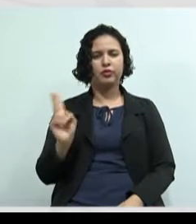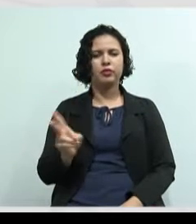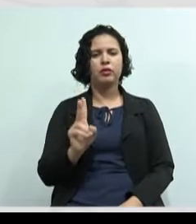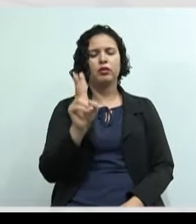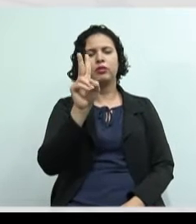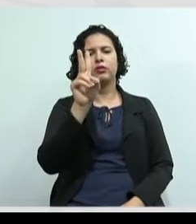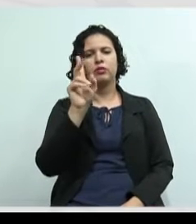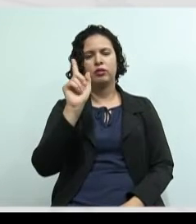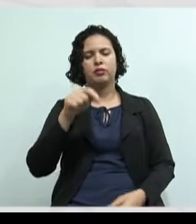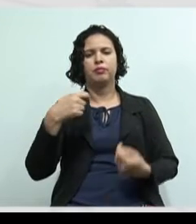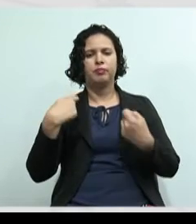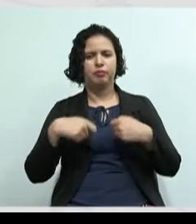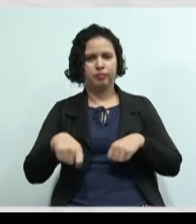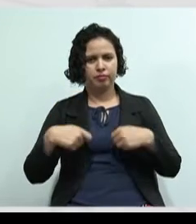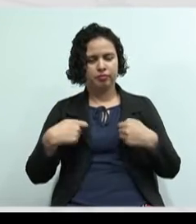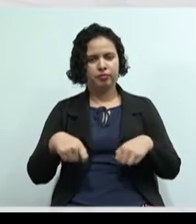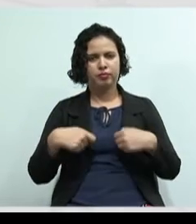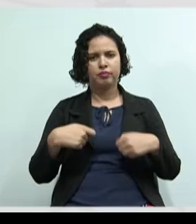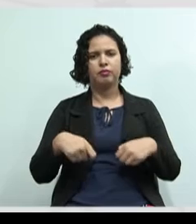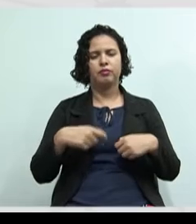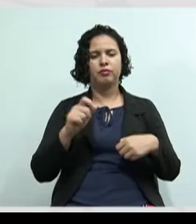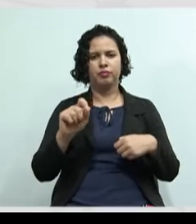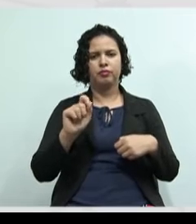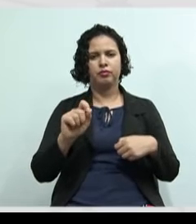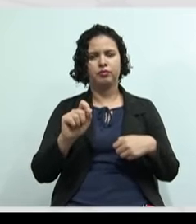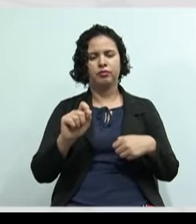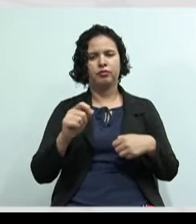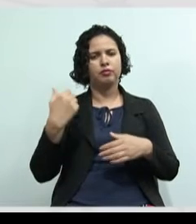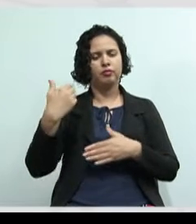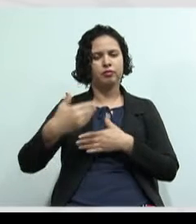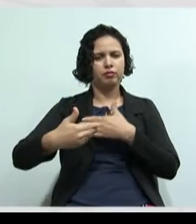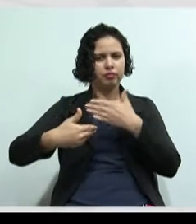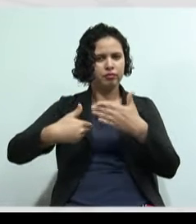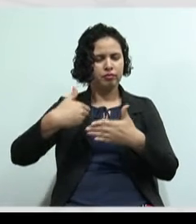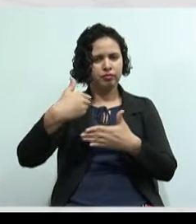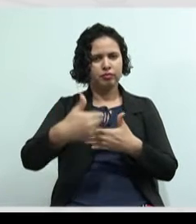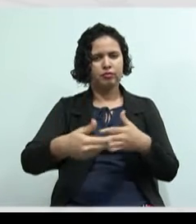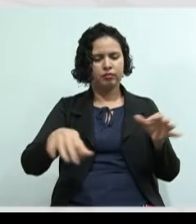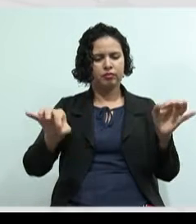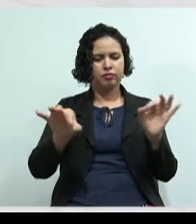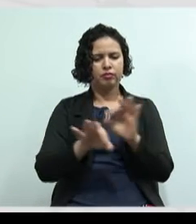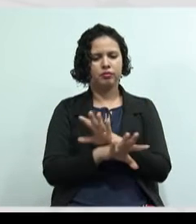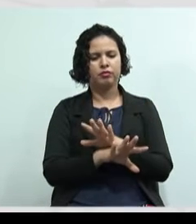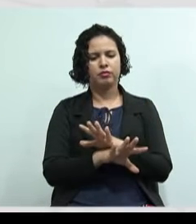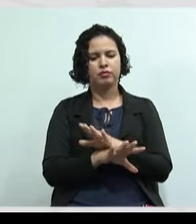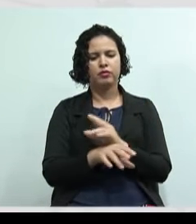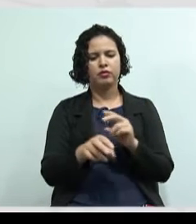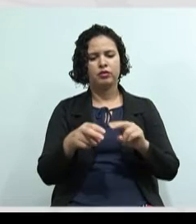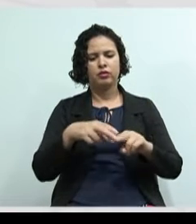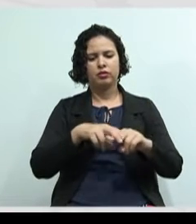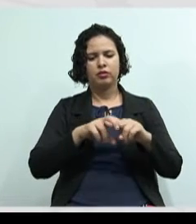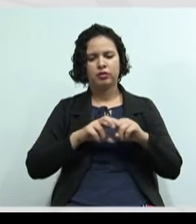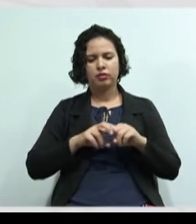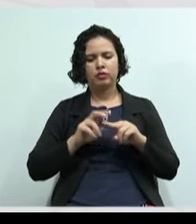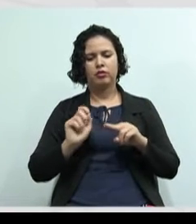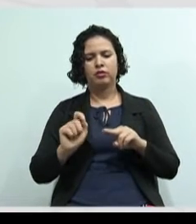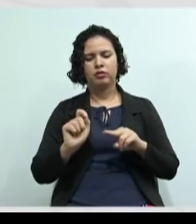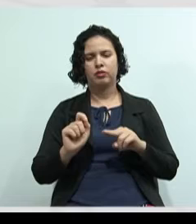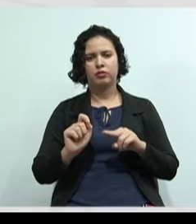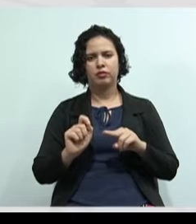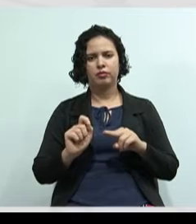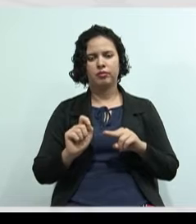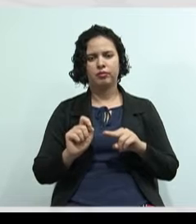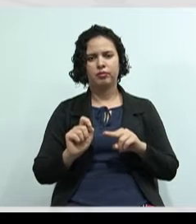requisito fundamental para a consolidação desse processo de forma plena. Por esse motivo, a missão, a visão e os